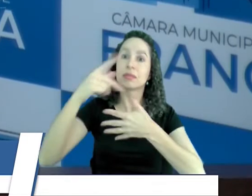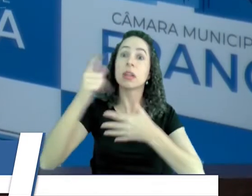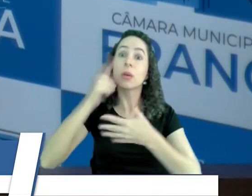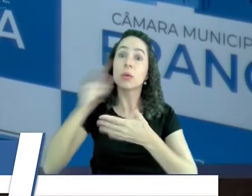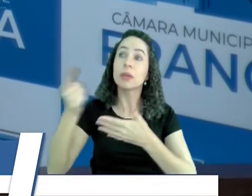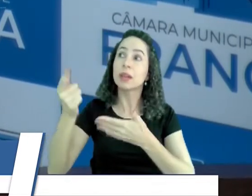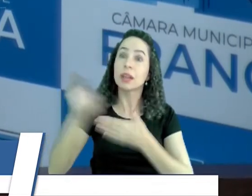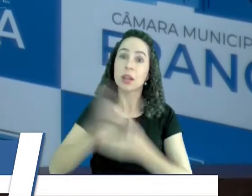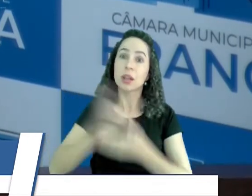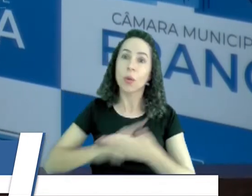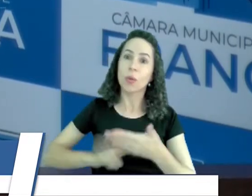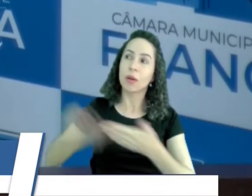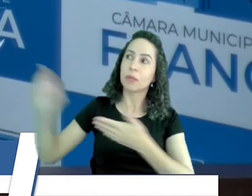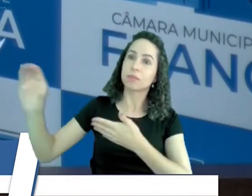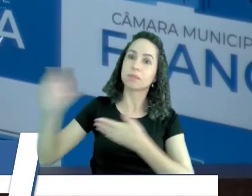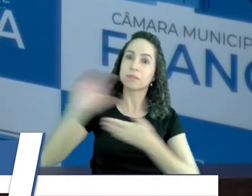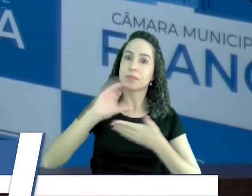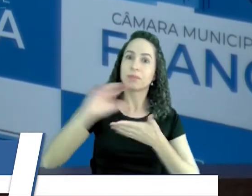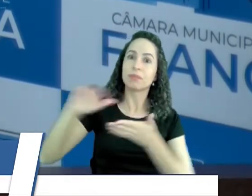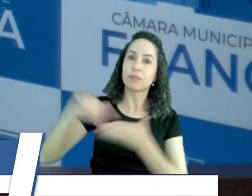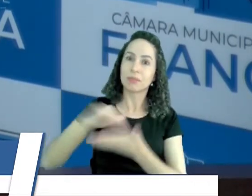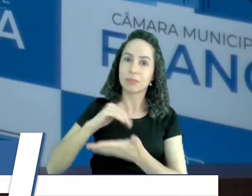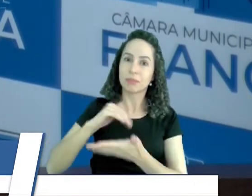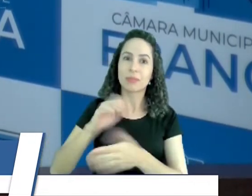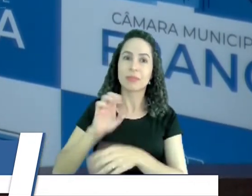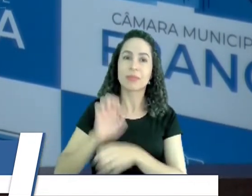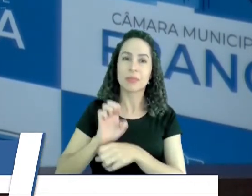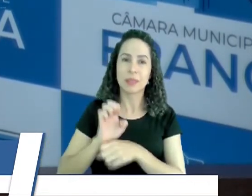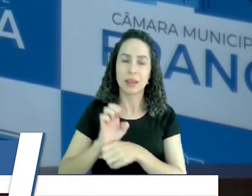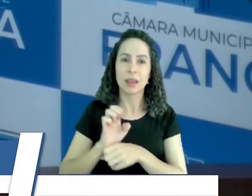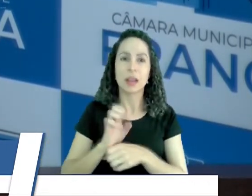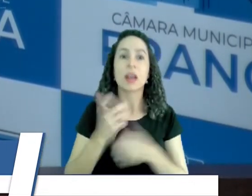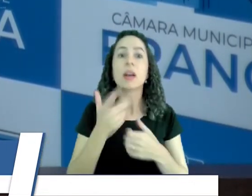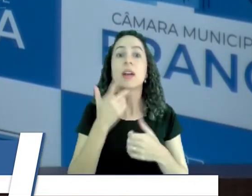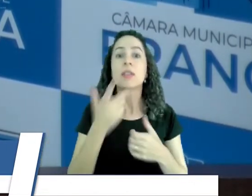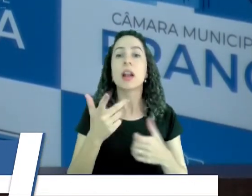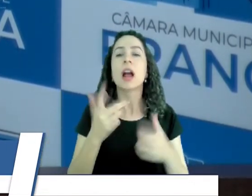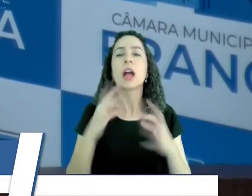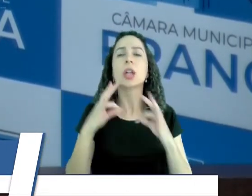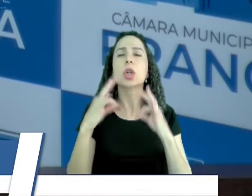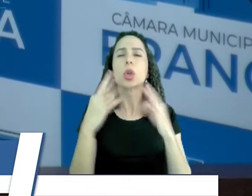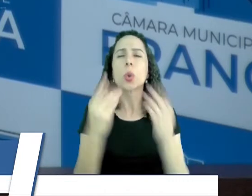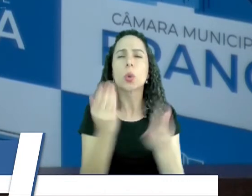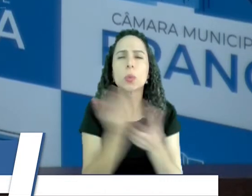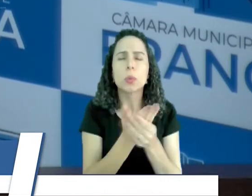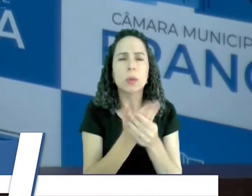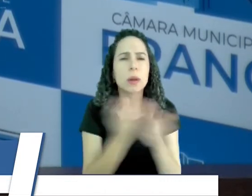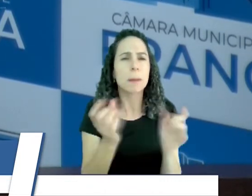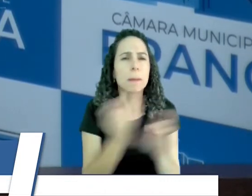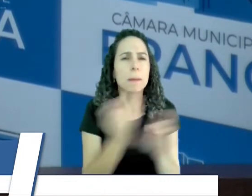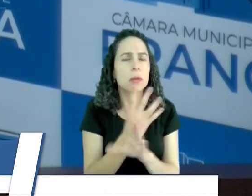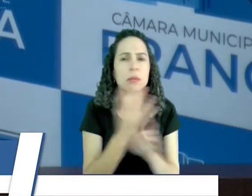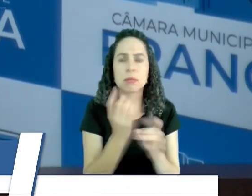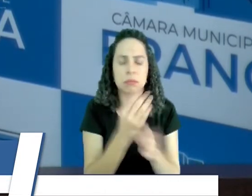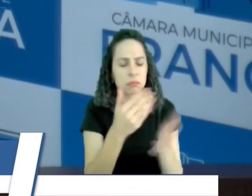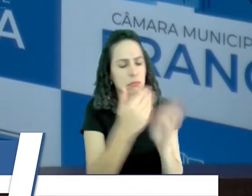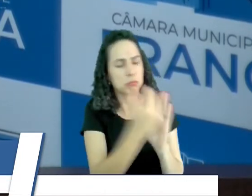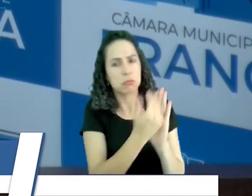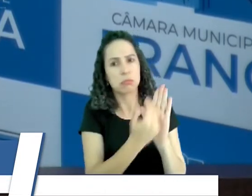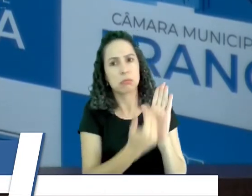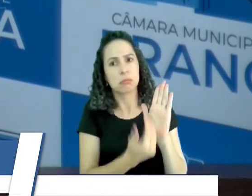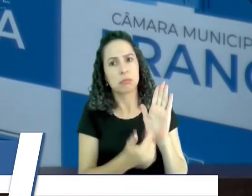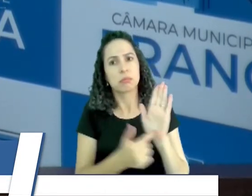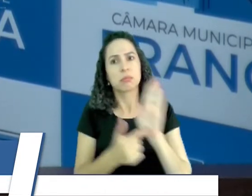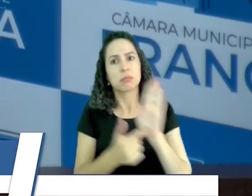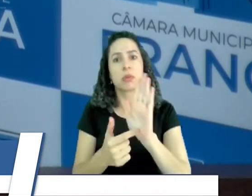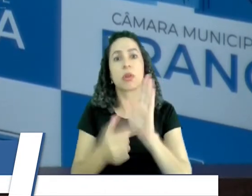recursos públicos da Secretaria de Turismo do Estado. Eu quero dizer que eu deixei todo o processo pronto, está prontinho para ser